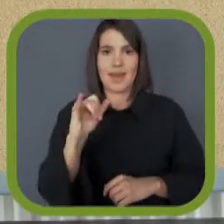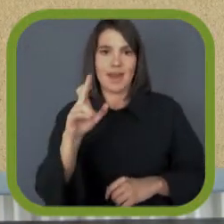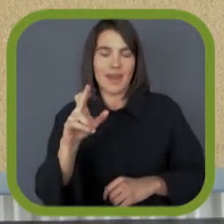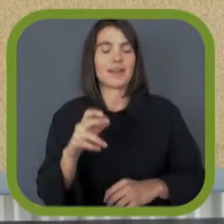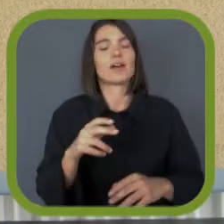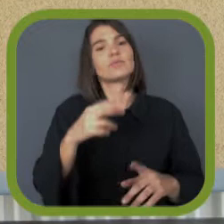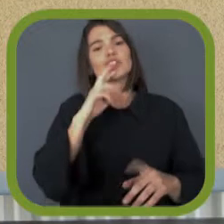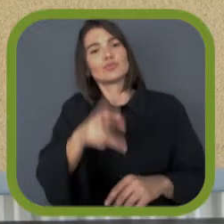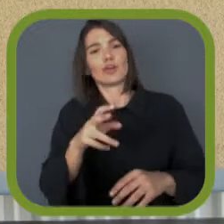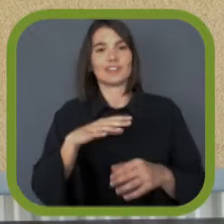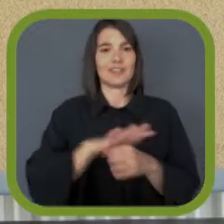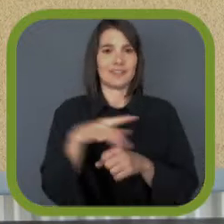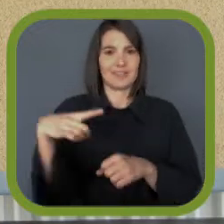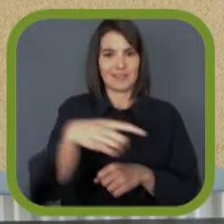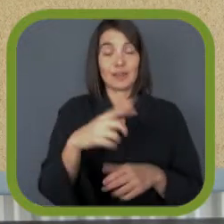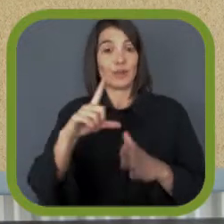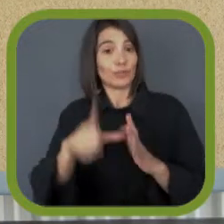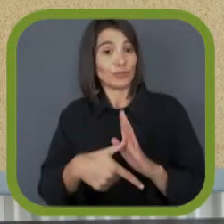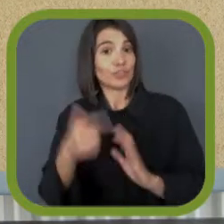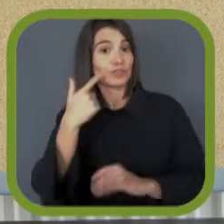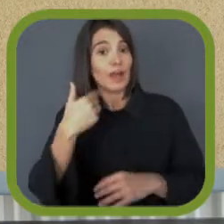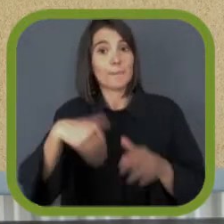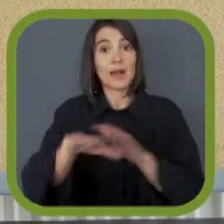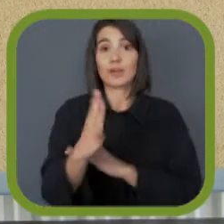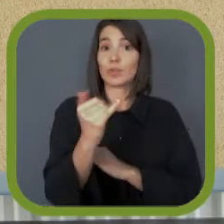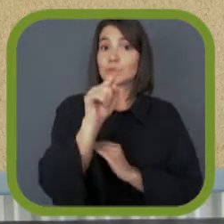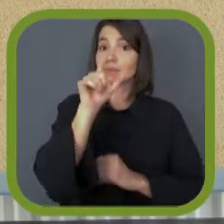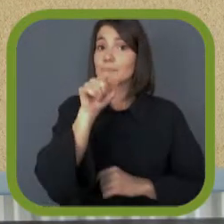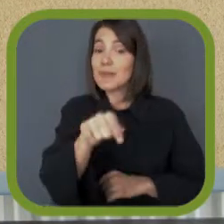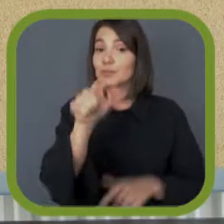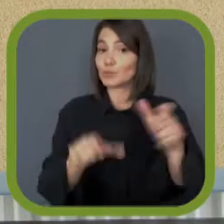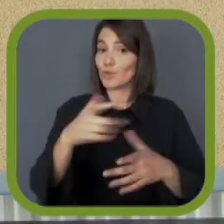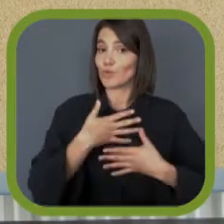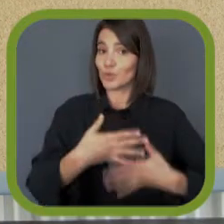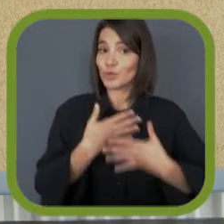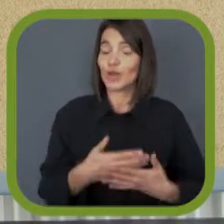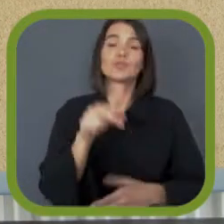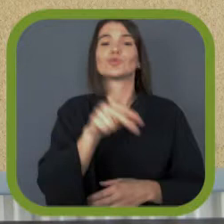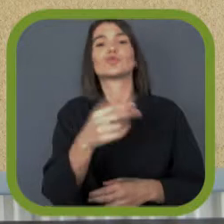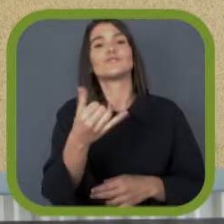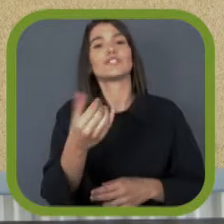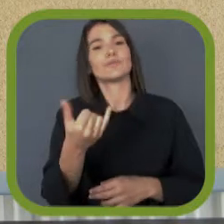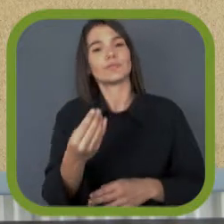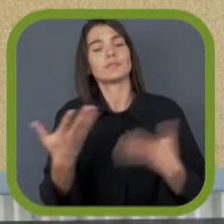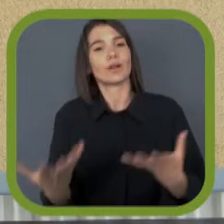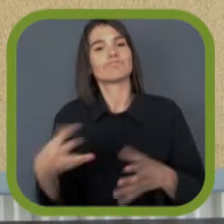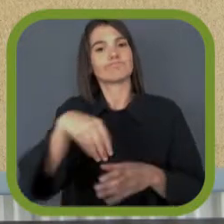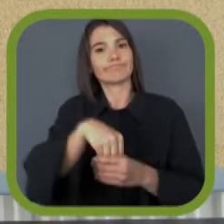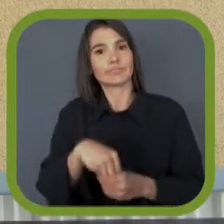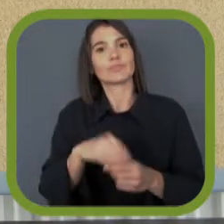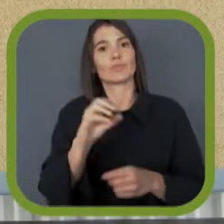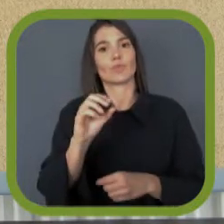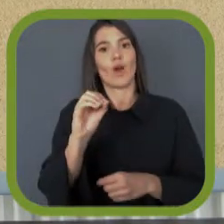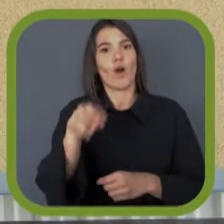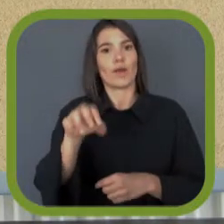à crise do Covid-19. Este projeto já tem mais de 12 mil voluntários e em junho de 2020 passou a